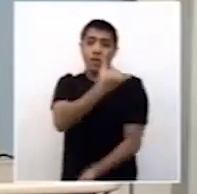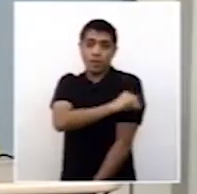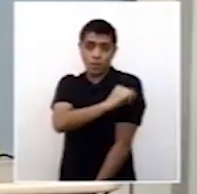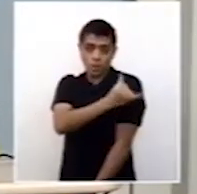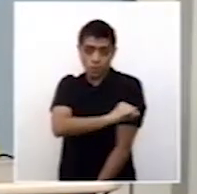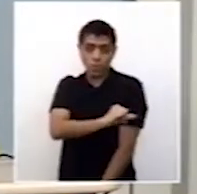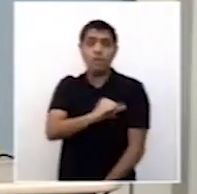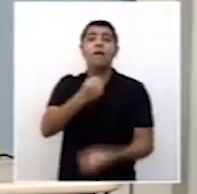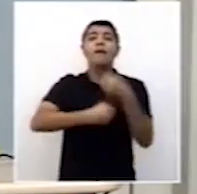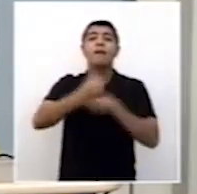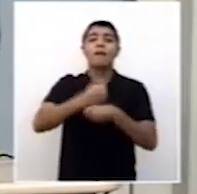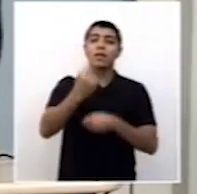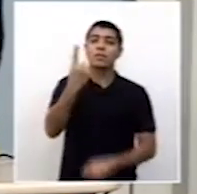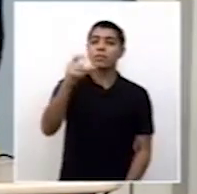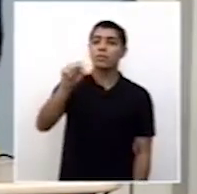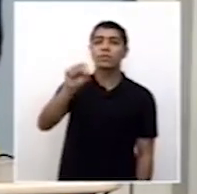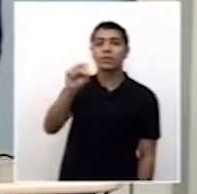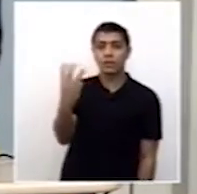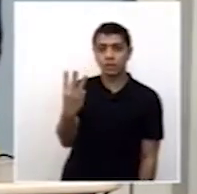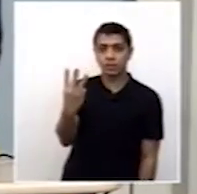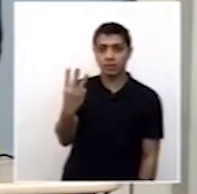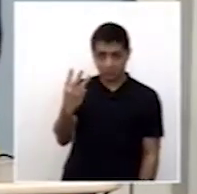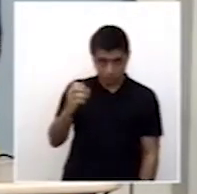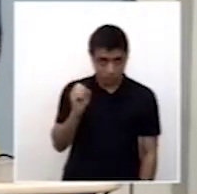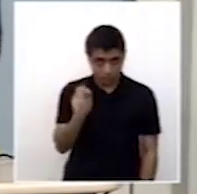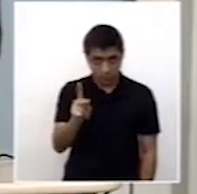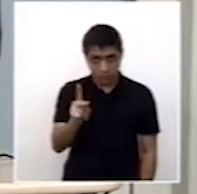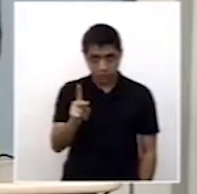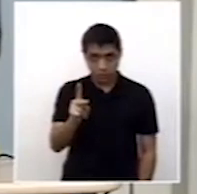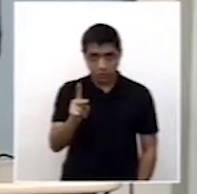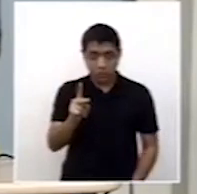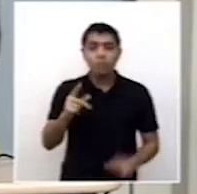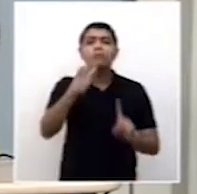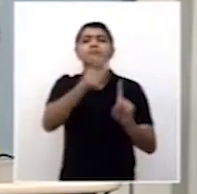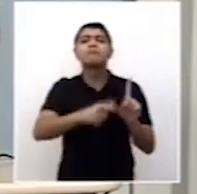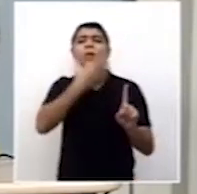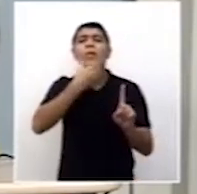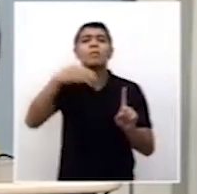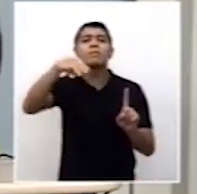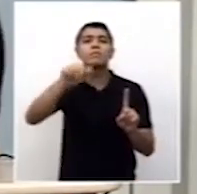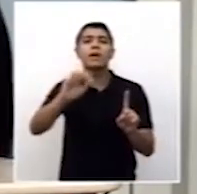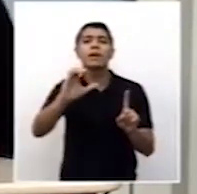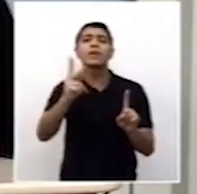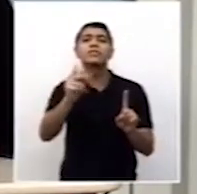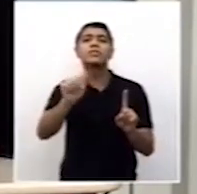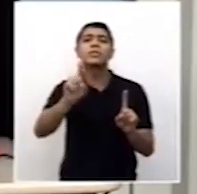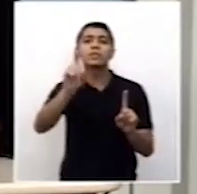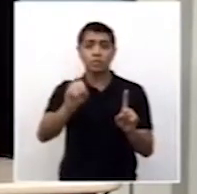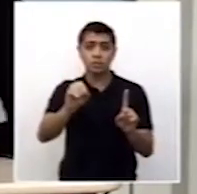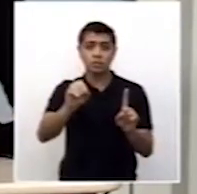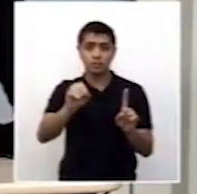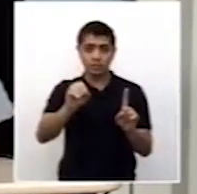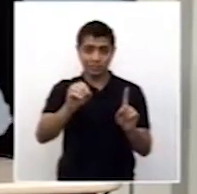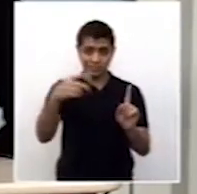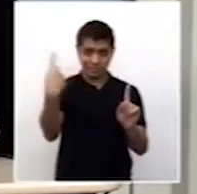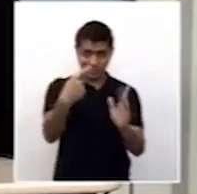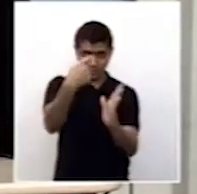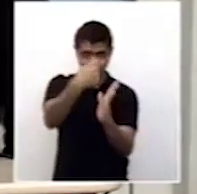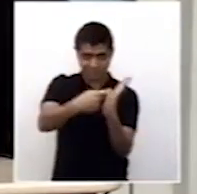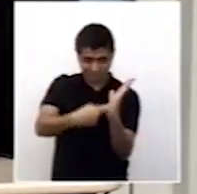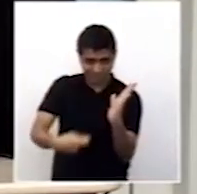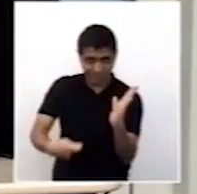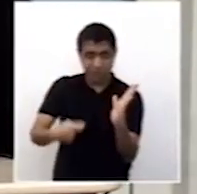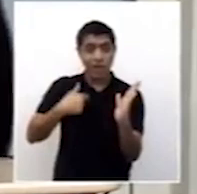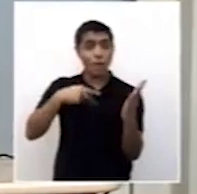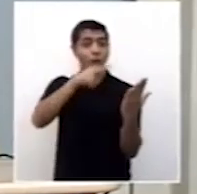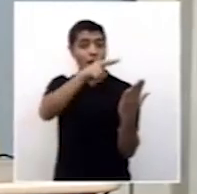4/7/1883. Certo? Vou ler aqui. Para ler Machado de Assis, eu preciso, me preparar, que é